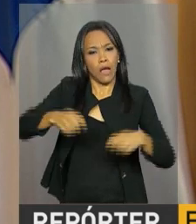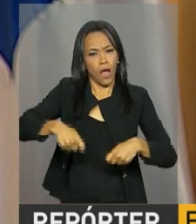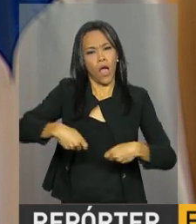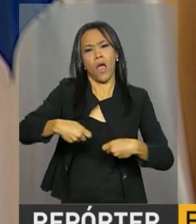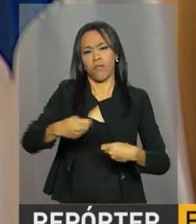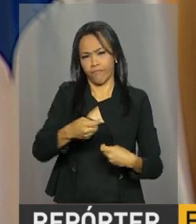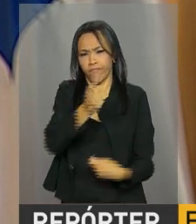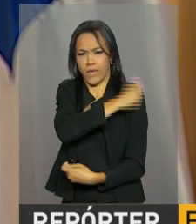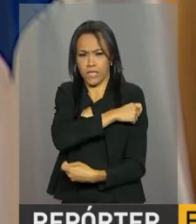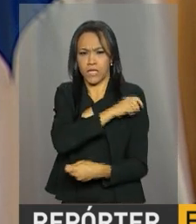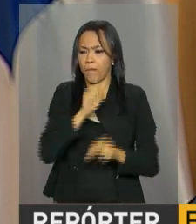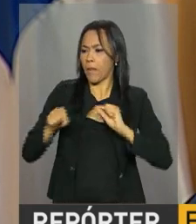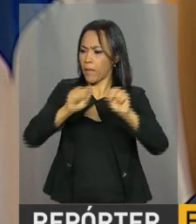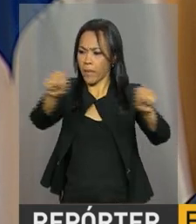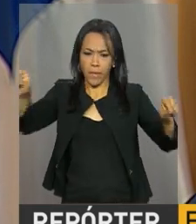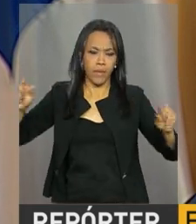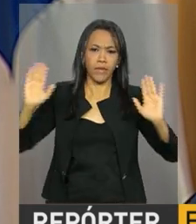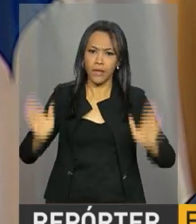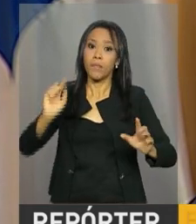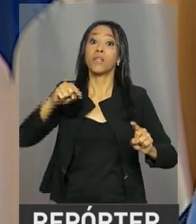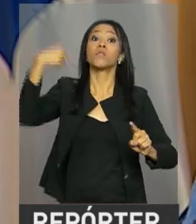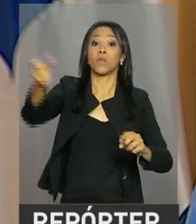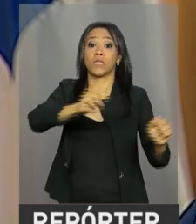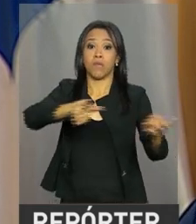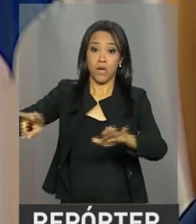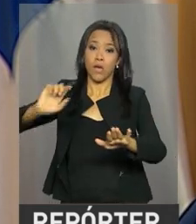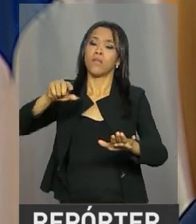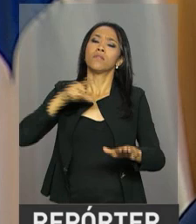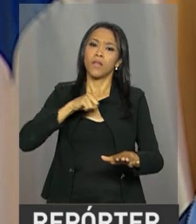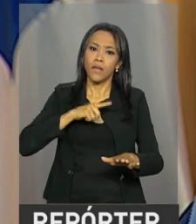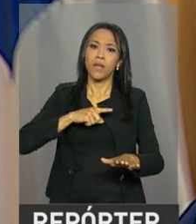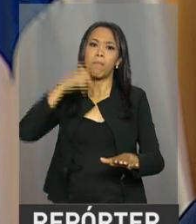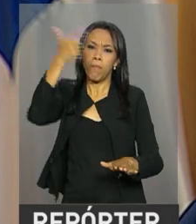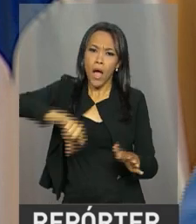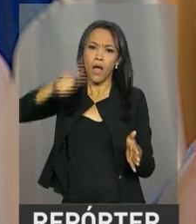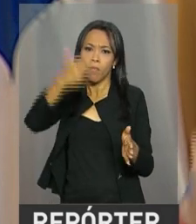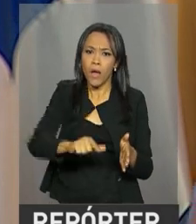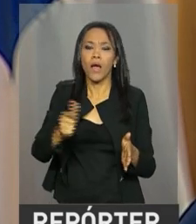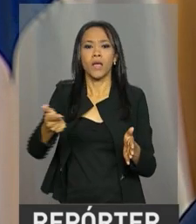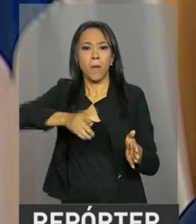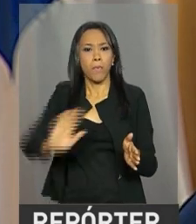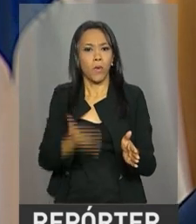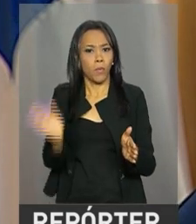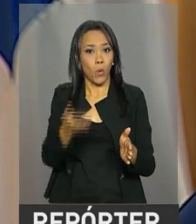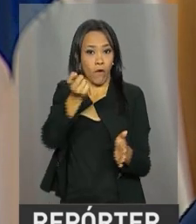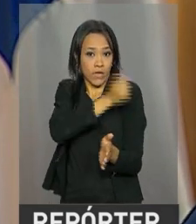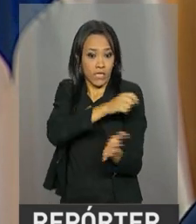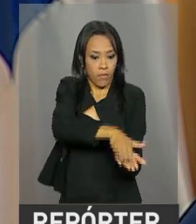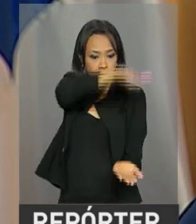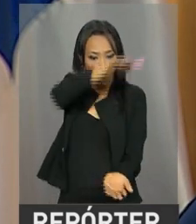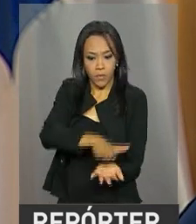suficiente para as próximas semanas e ainda capacidade de produção adicional e para qualquer